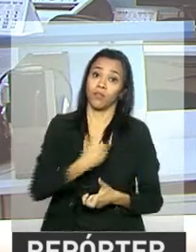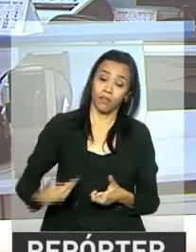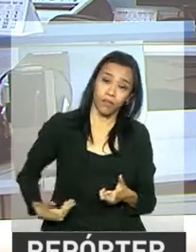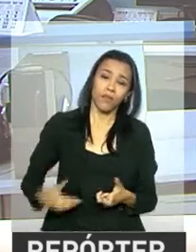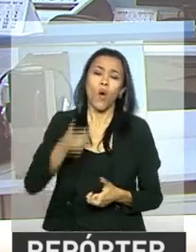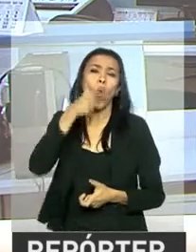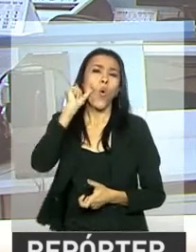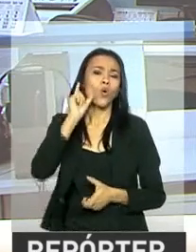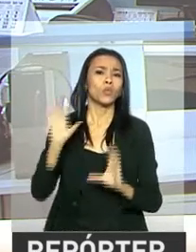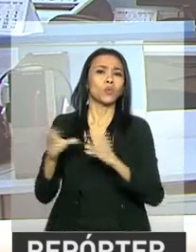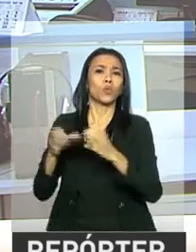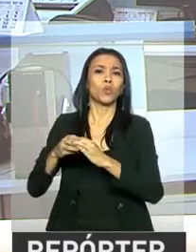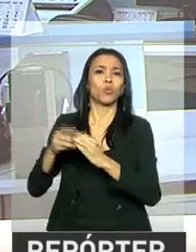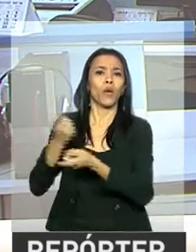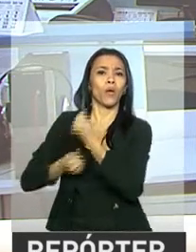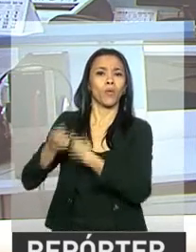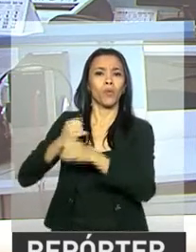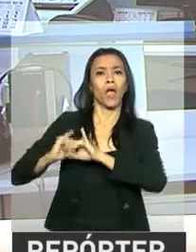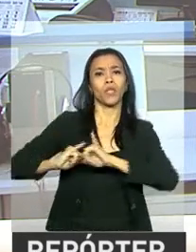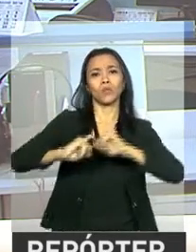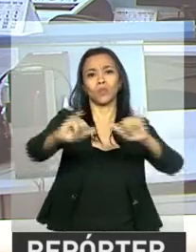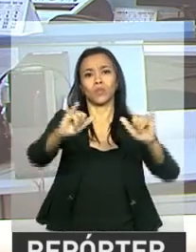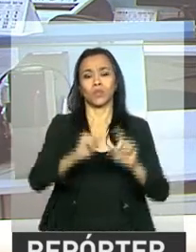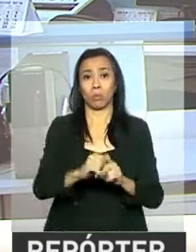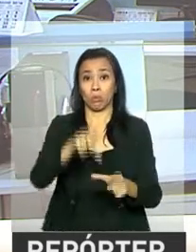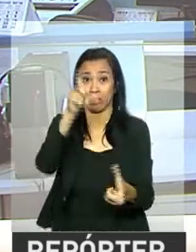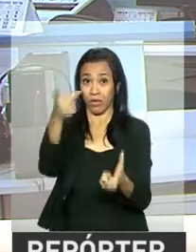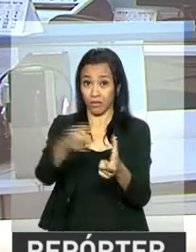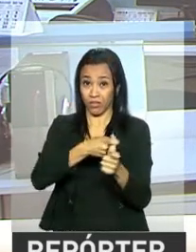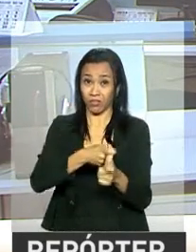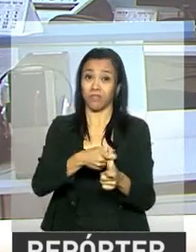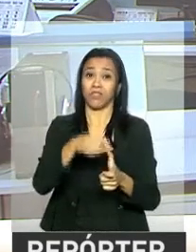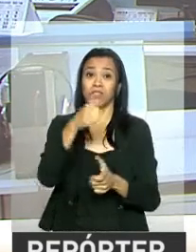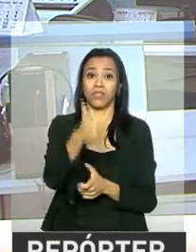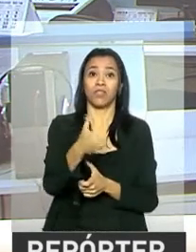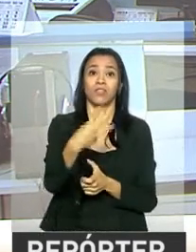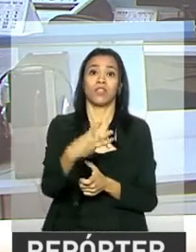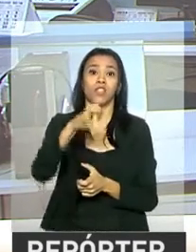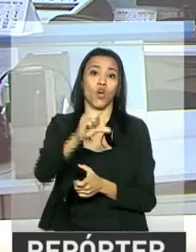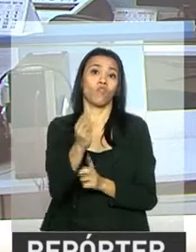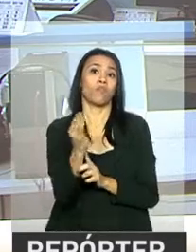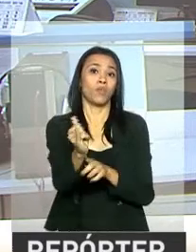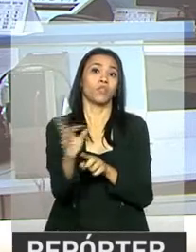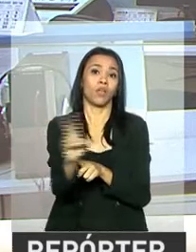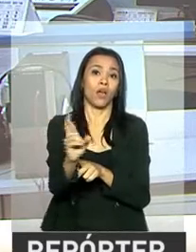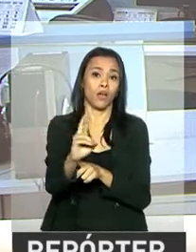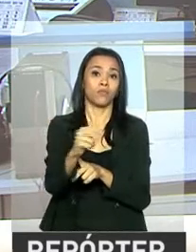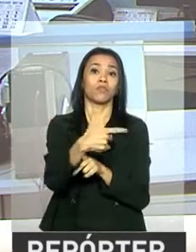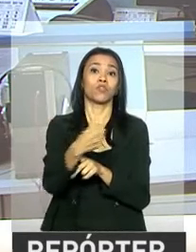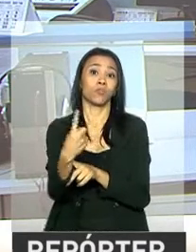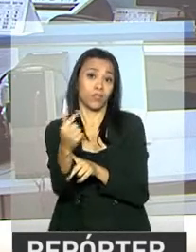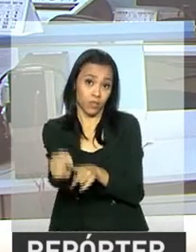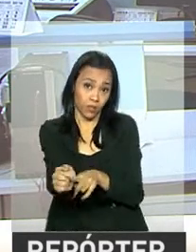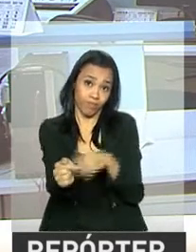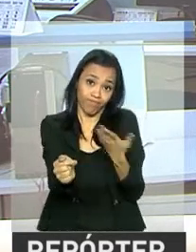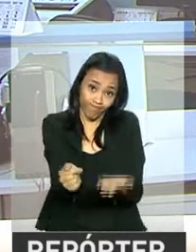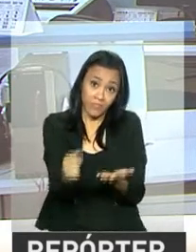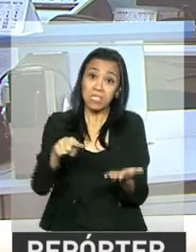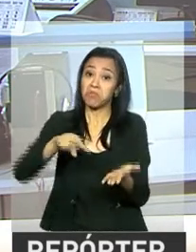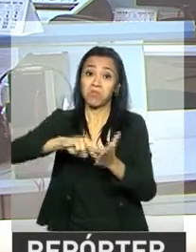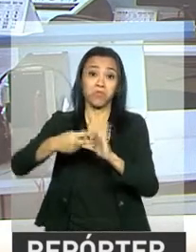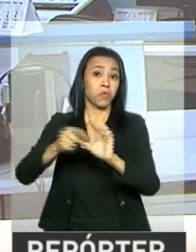ontem a meta fiscal com um déficit de 139 bilhões de reais para 2017 o que